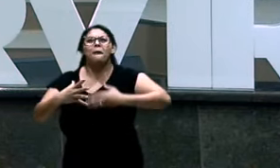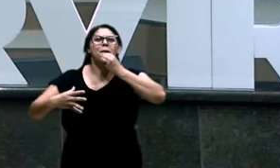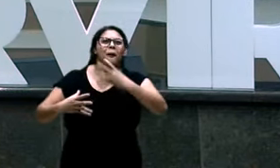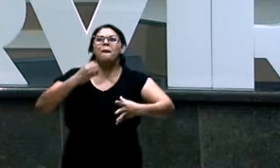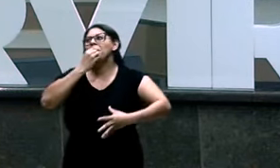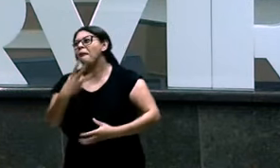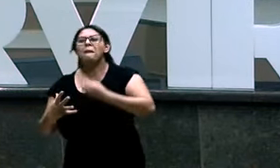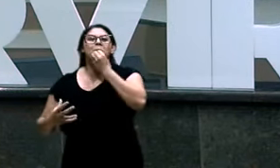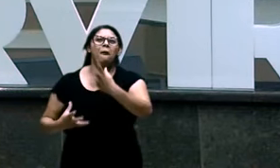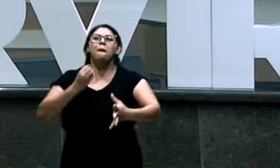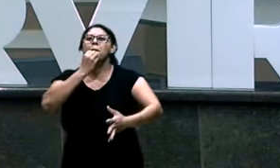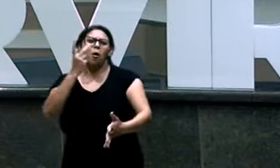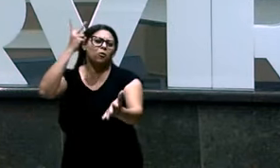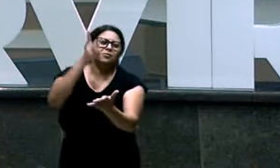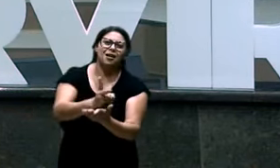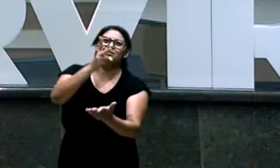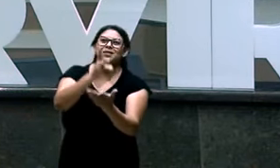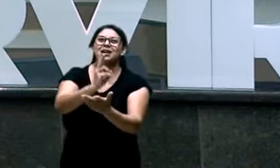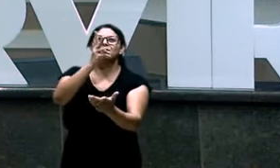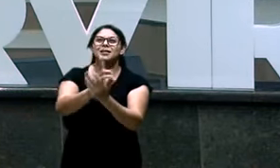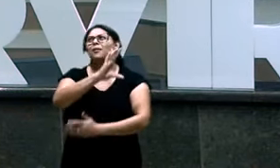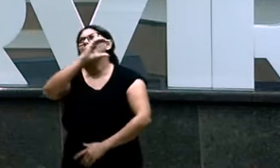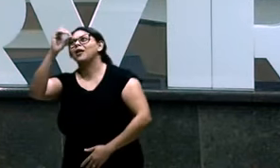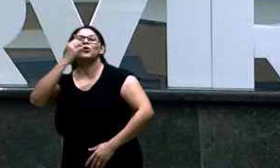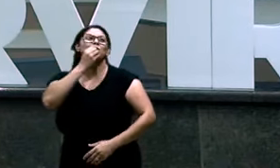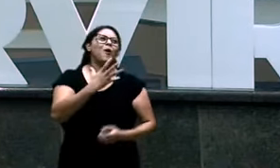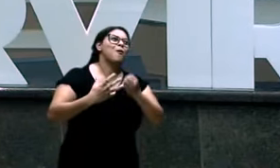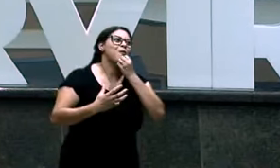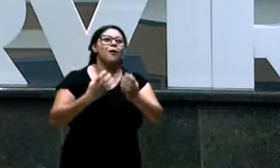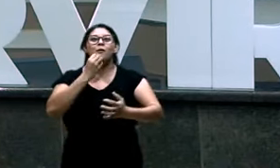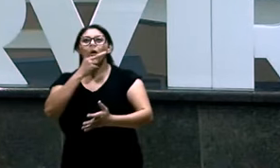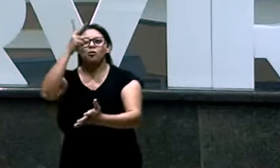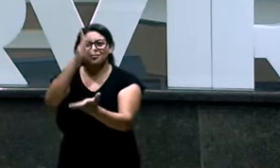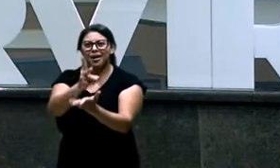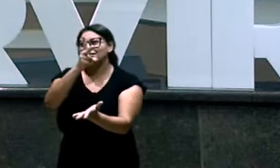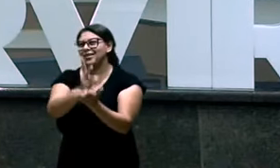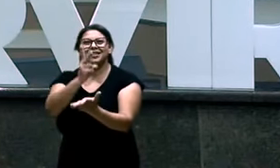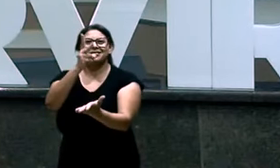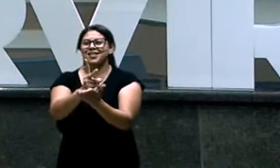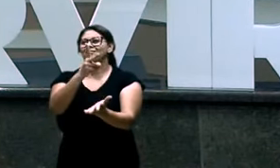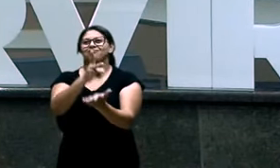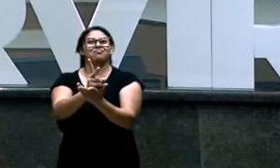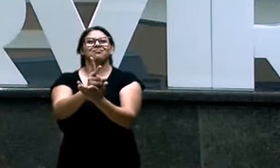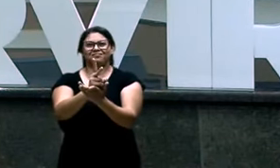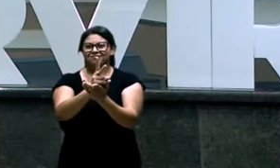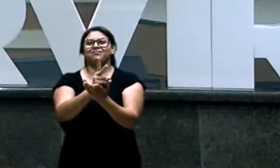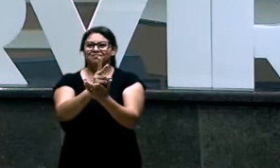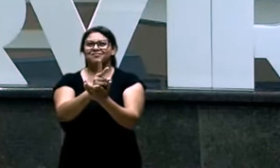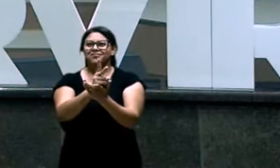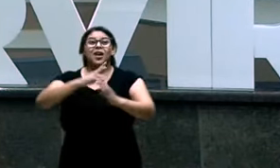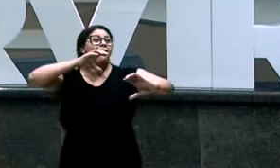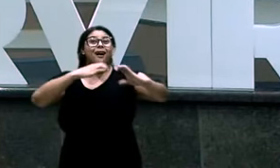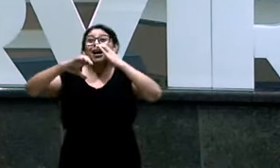tua benignidade ela dura para sempre, pois o Senhor é bom, e a tua